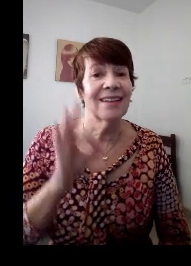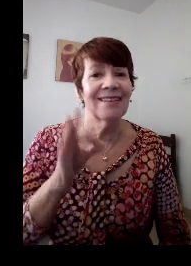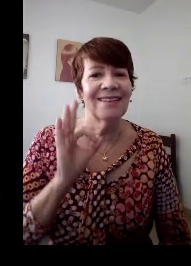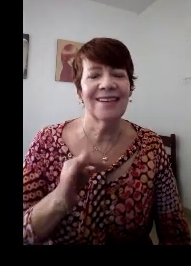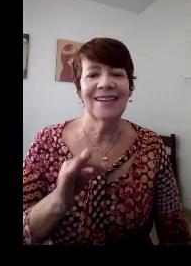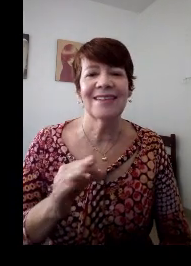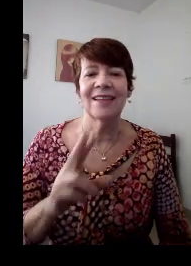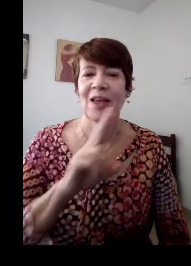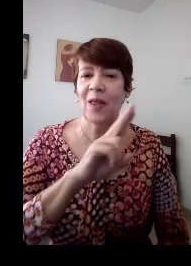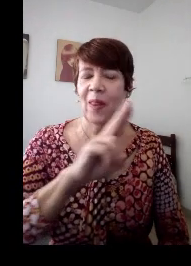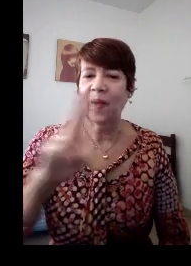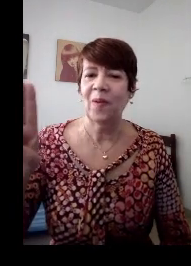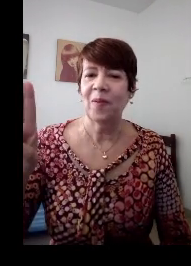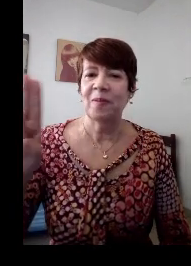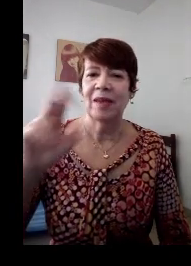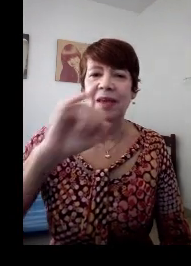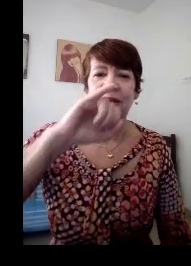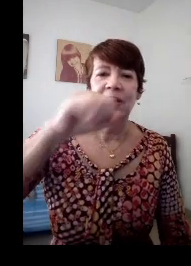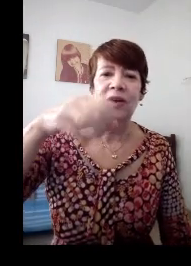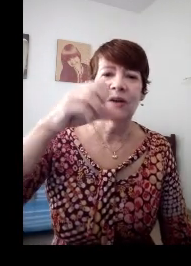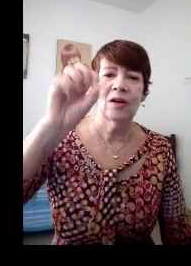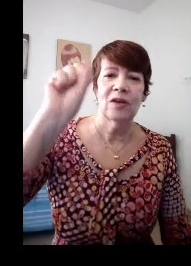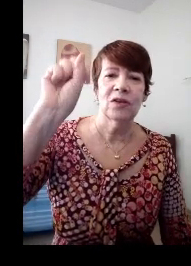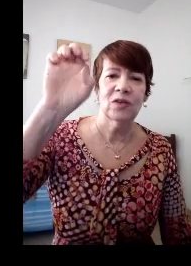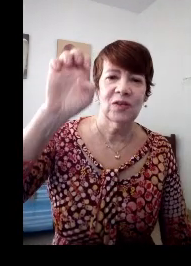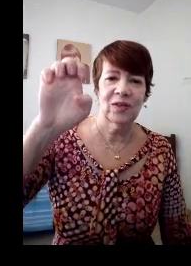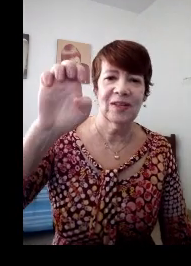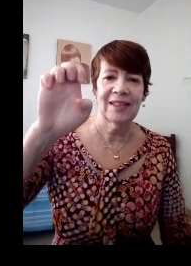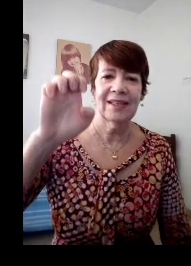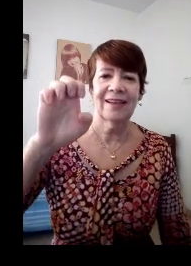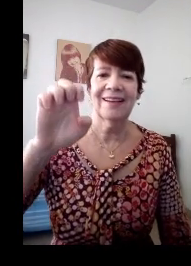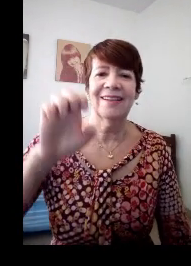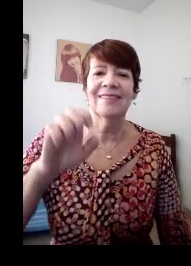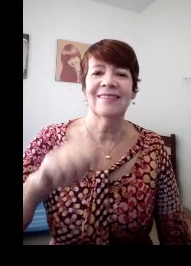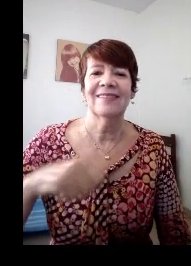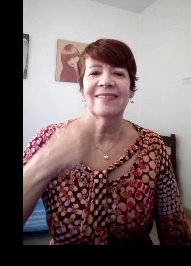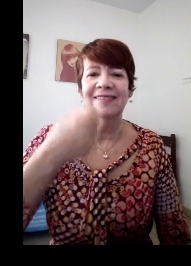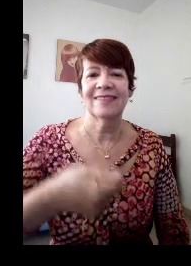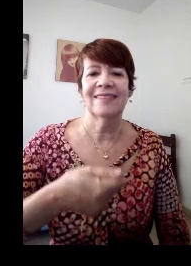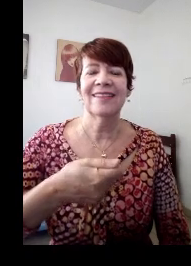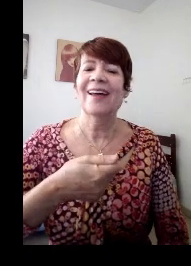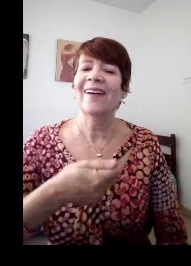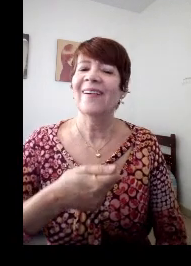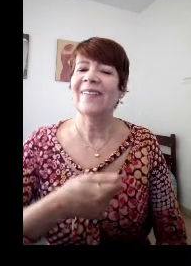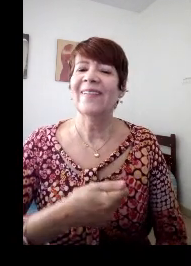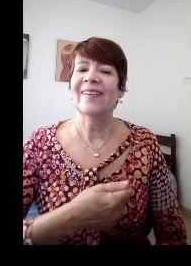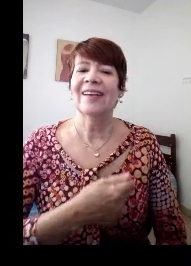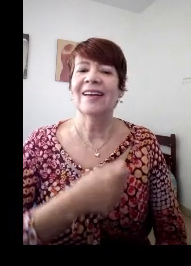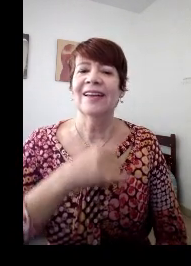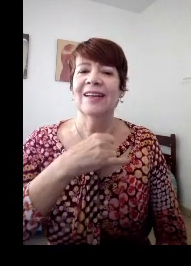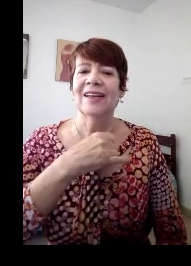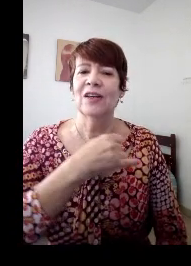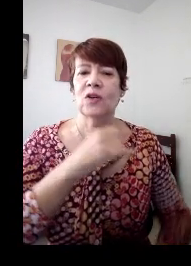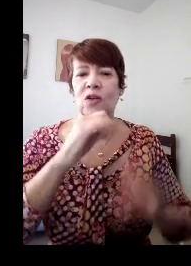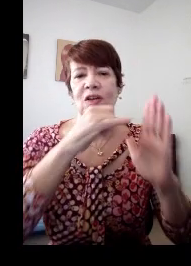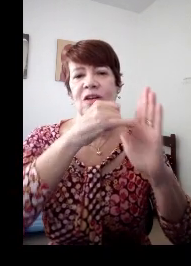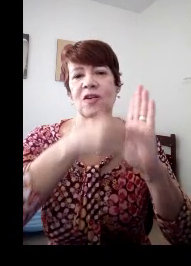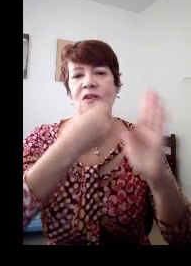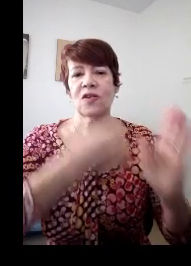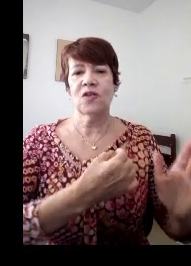irmãos? O nome dele é José. A história de José é uma história muito